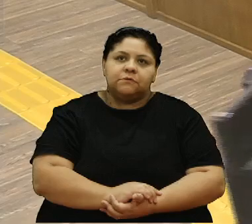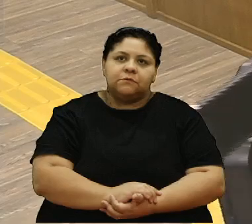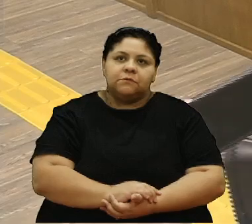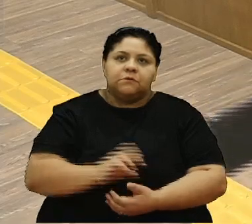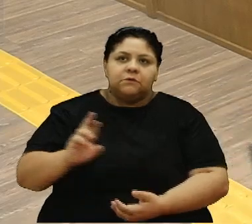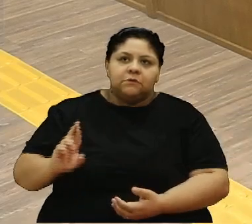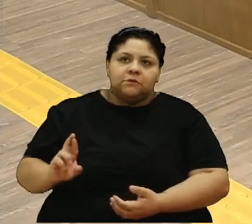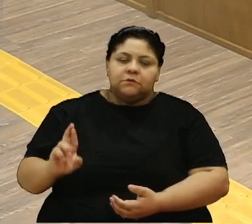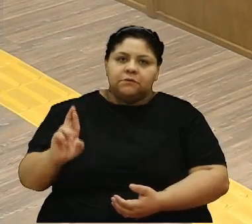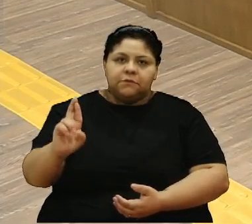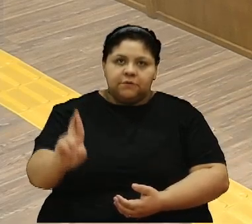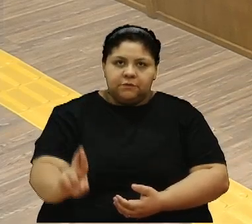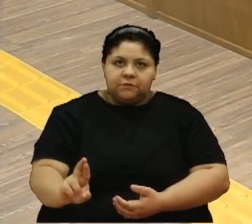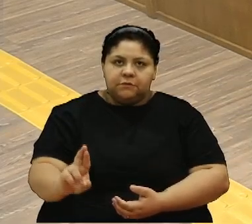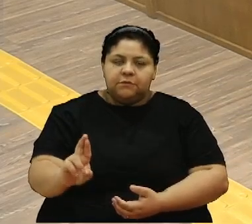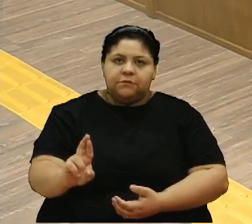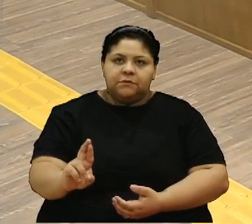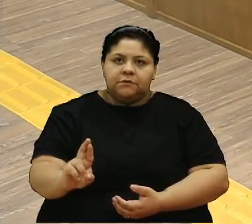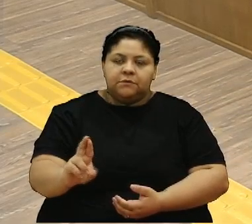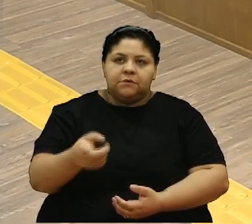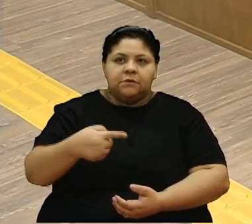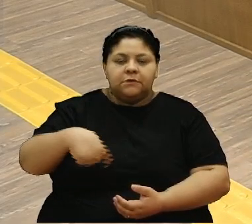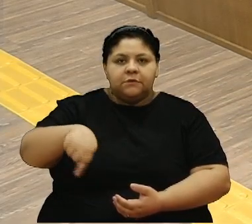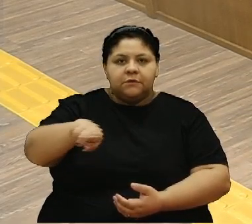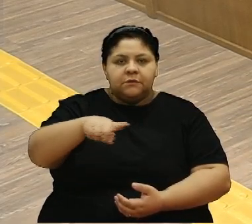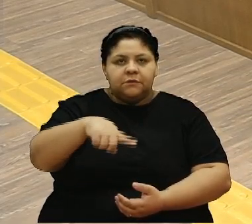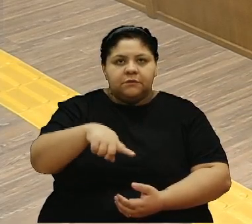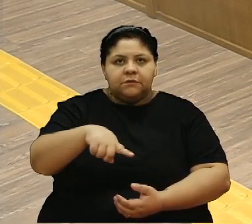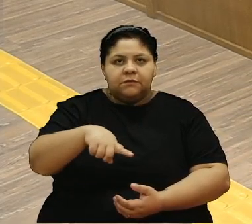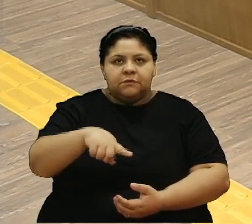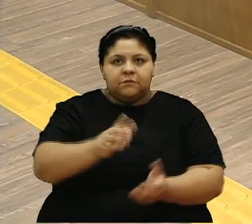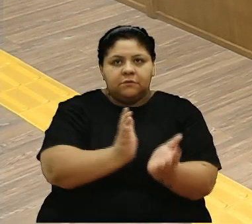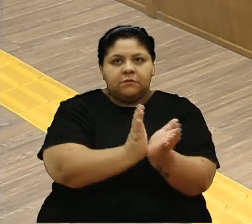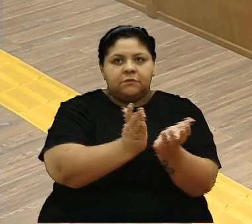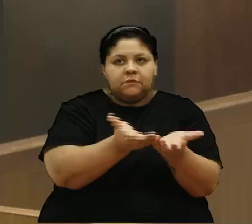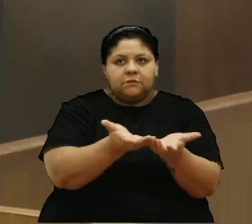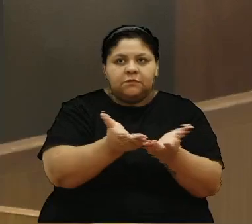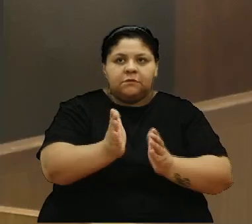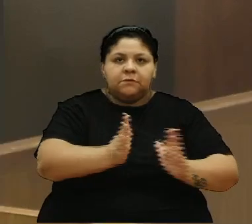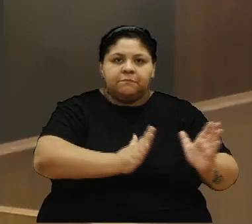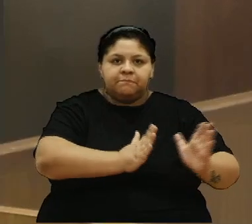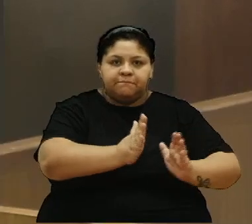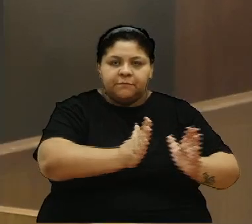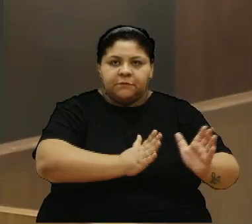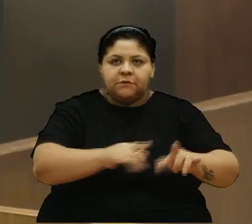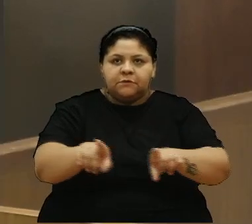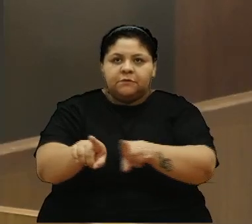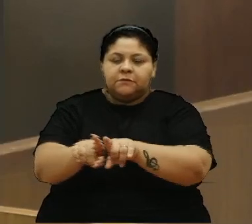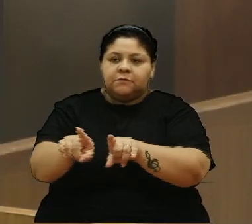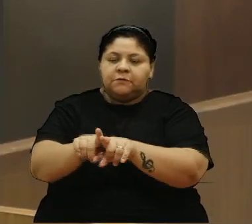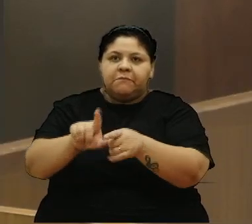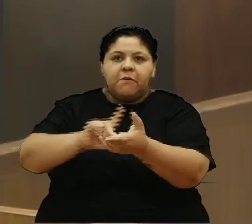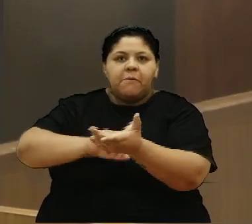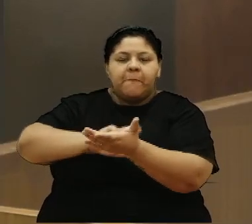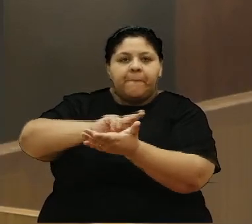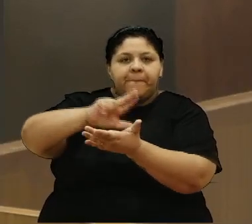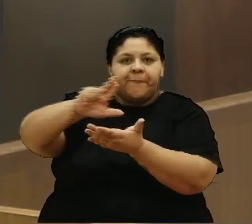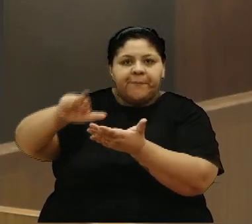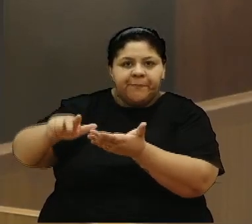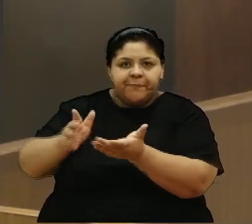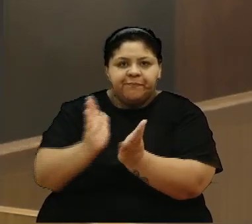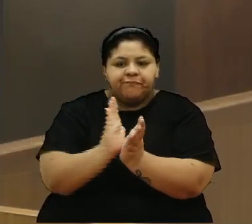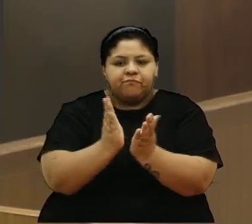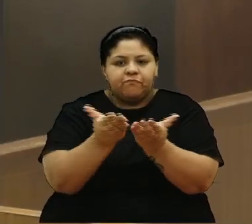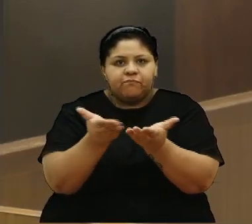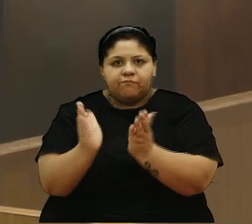nome da nossa Comissão de Acessibilidade e também das diversas comissões